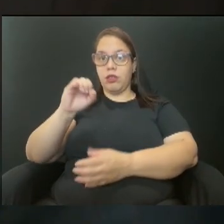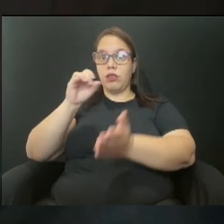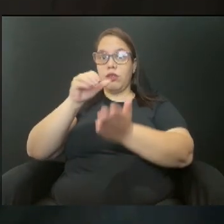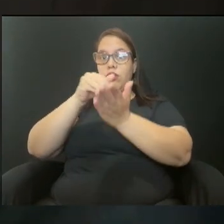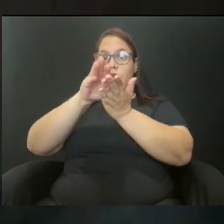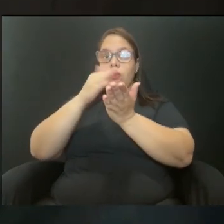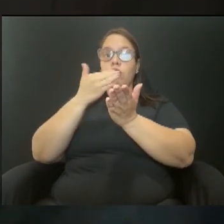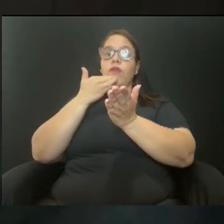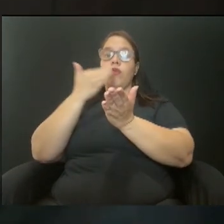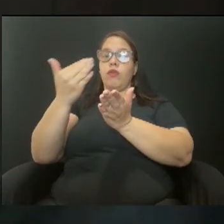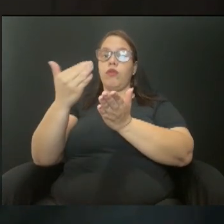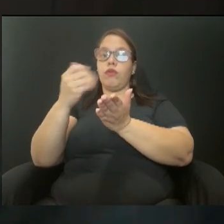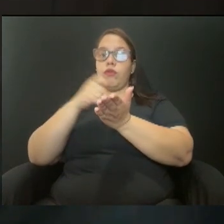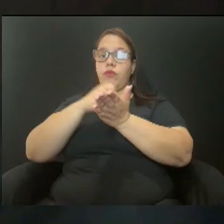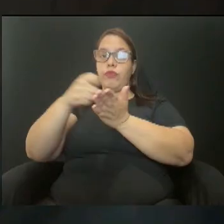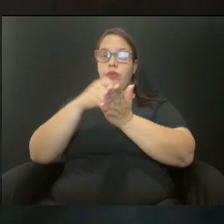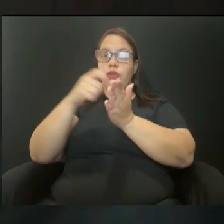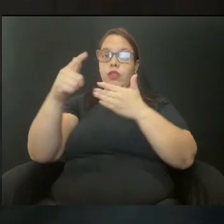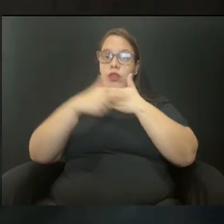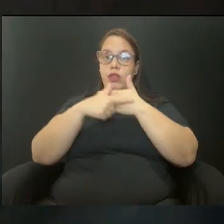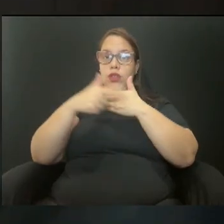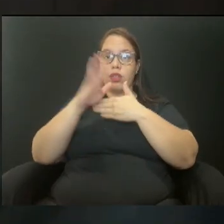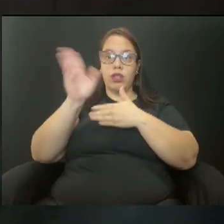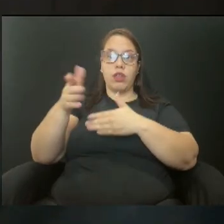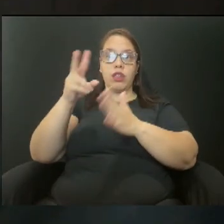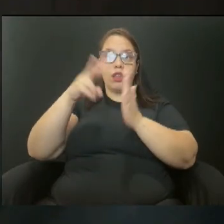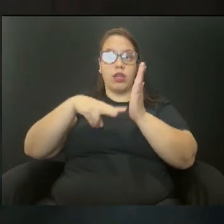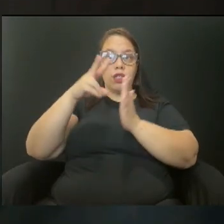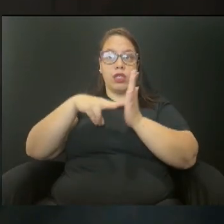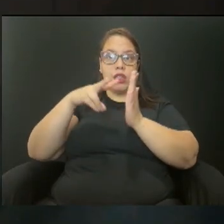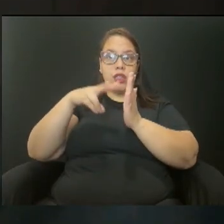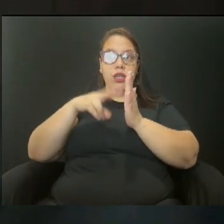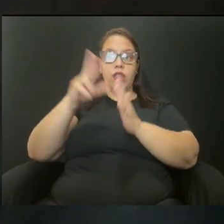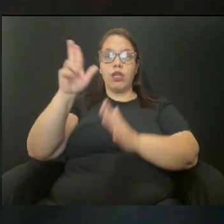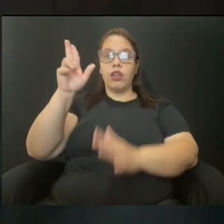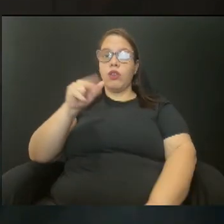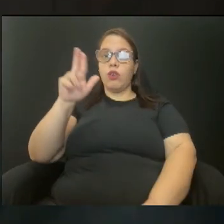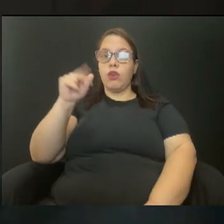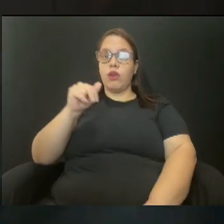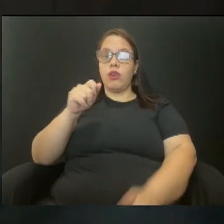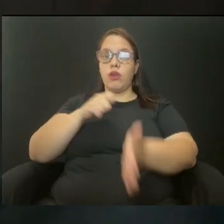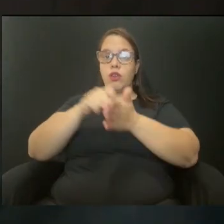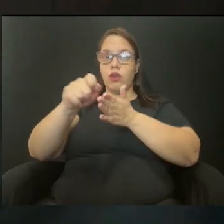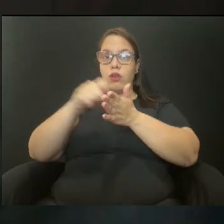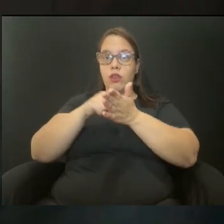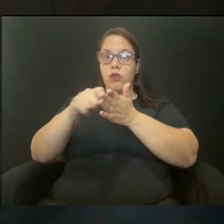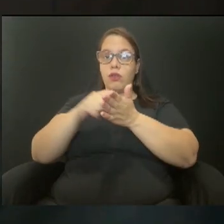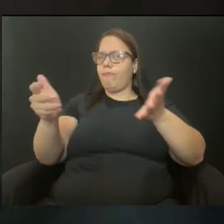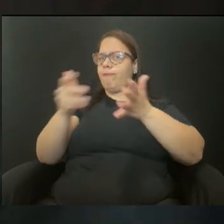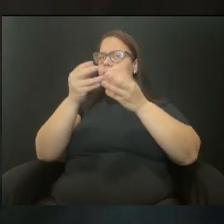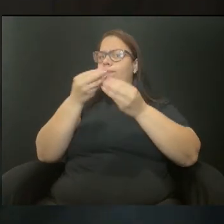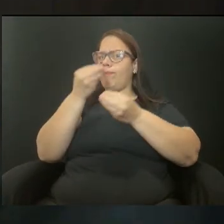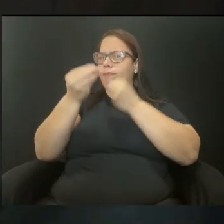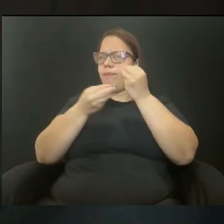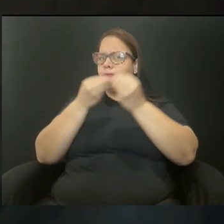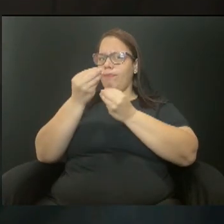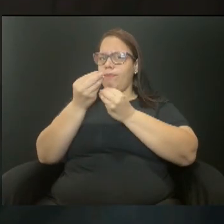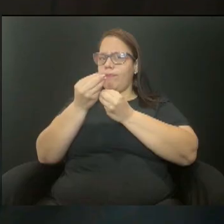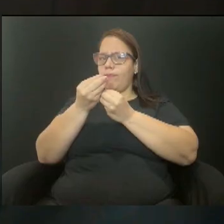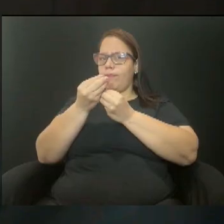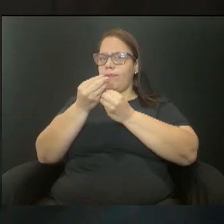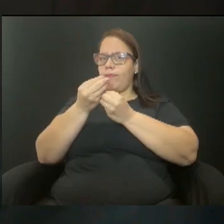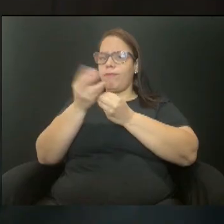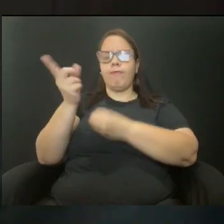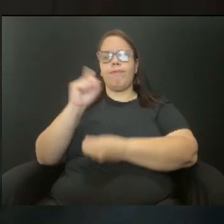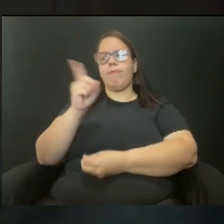assinar papéis na hora, sem ler, o que nunca dá para assinar no impulso. E como o que nunca dá para assinar